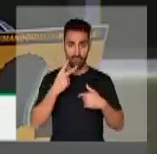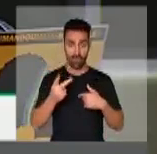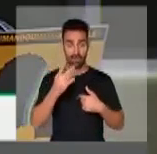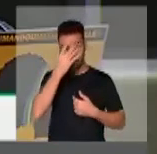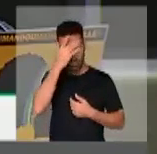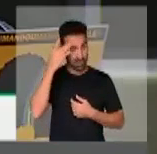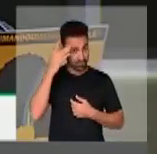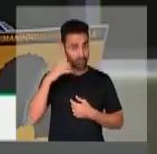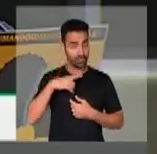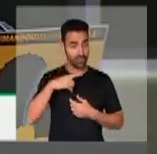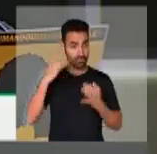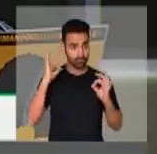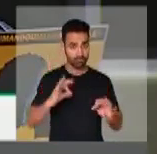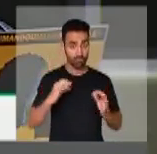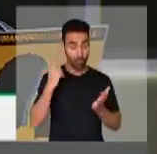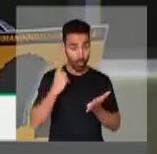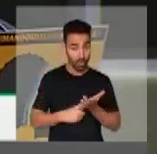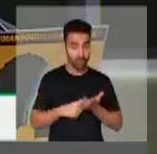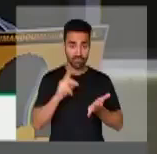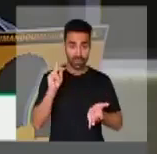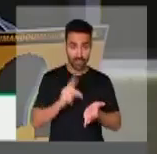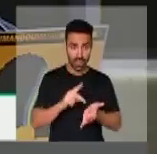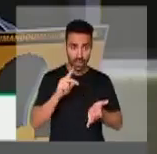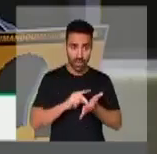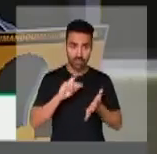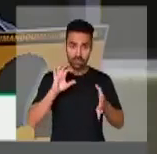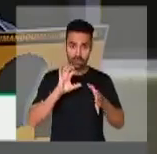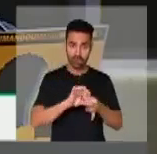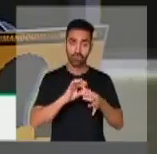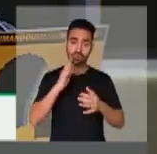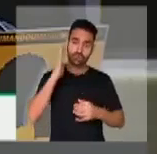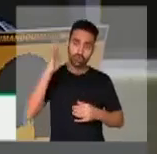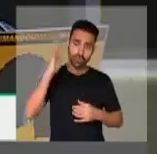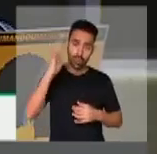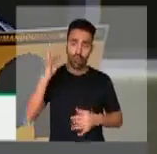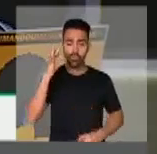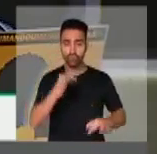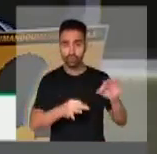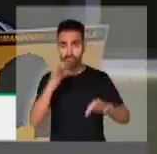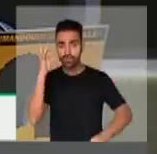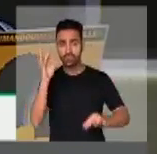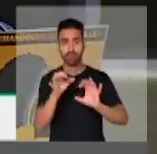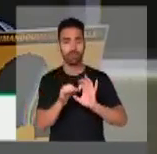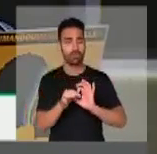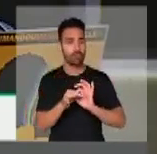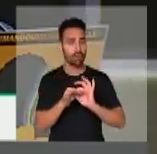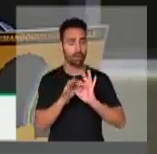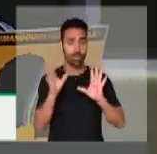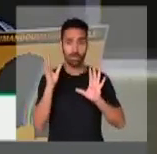compromisso com a verdade e sonham o sonho de justiça e de liberdade,